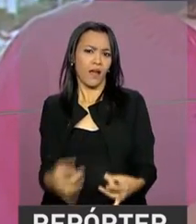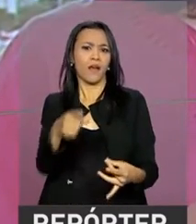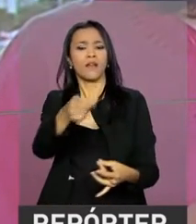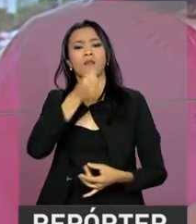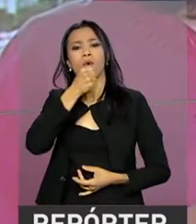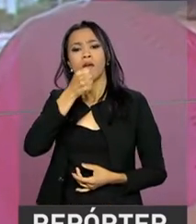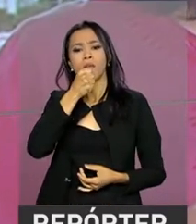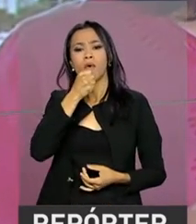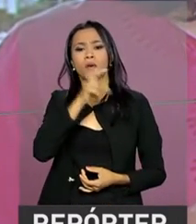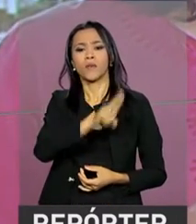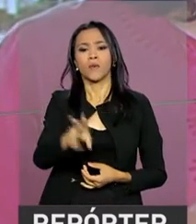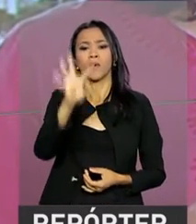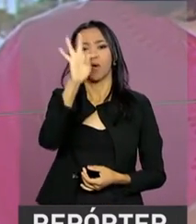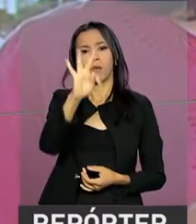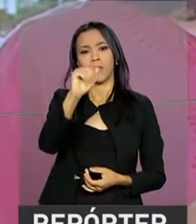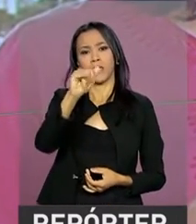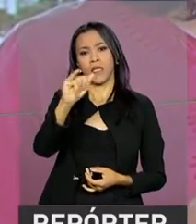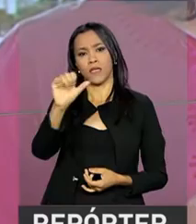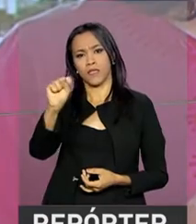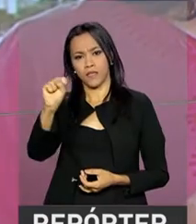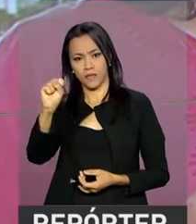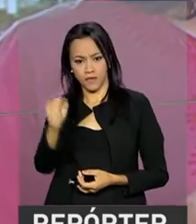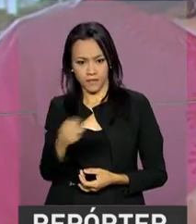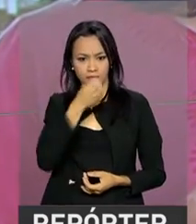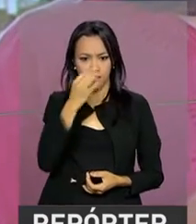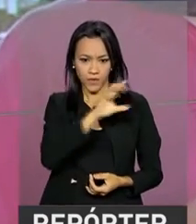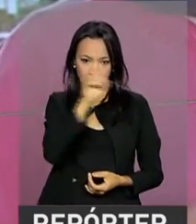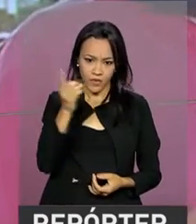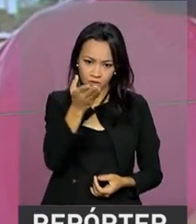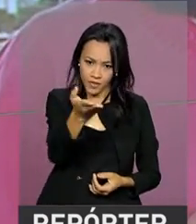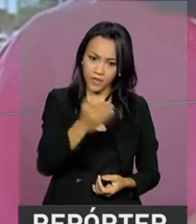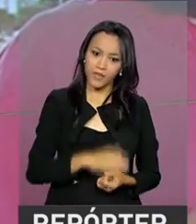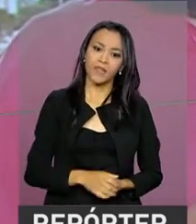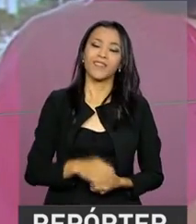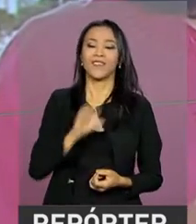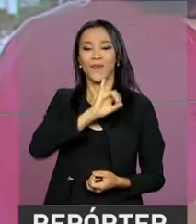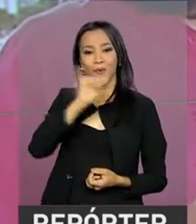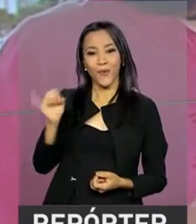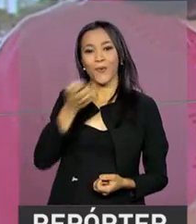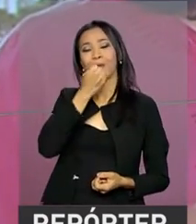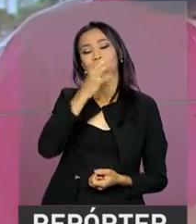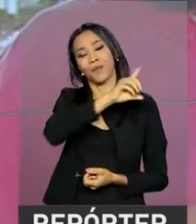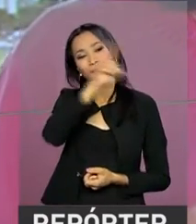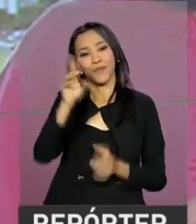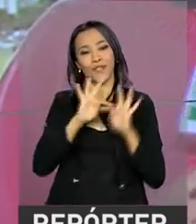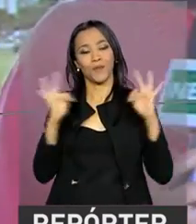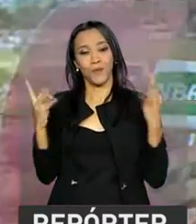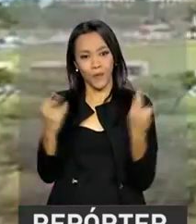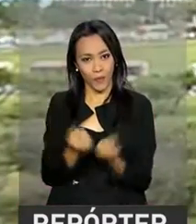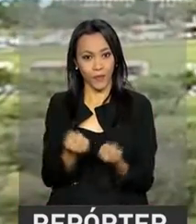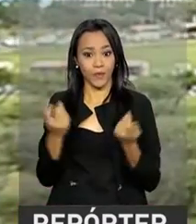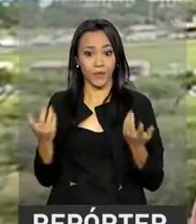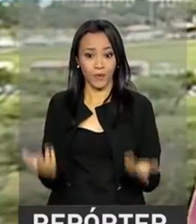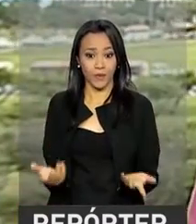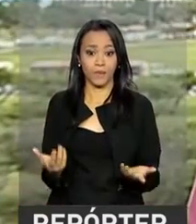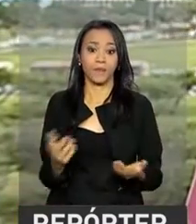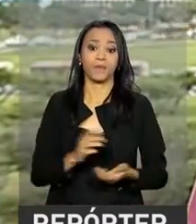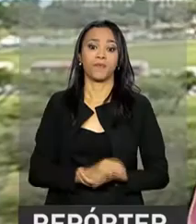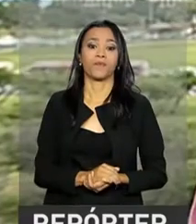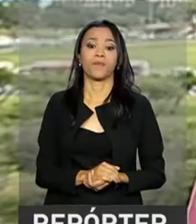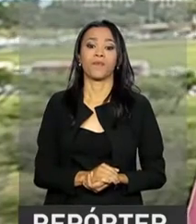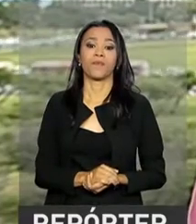thaís há dias 80 bom dia pra você olá renata fronzi evans ea todos o